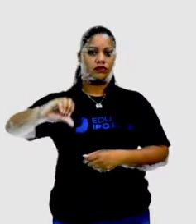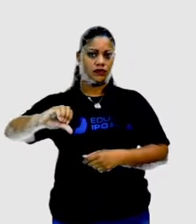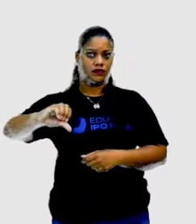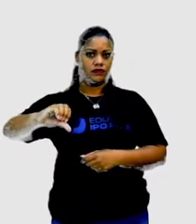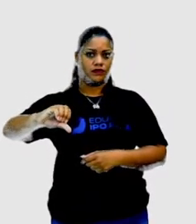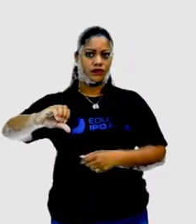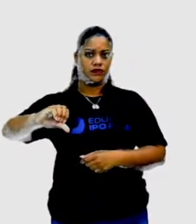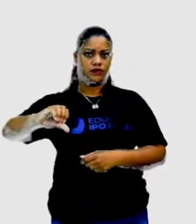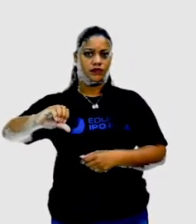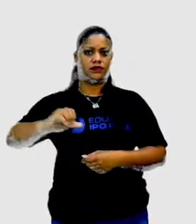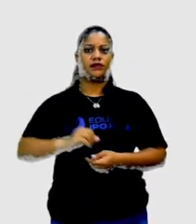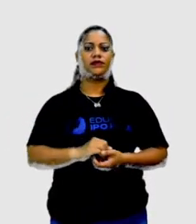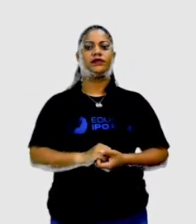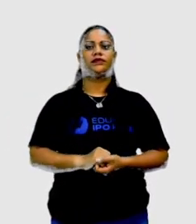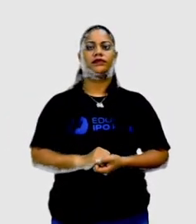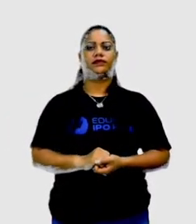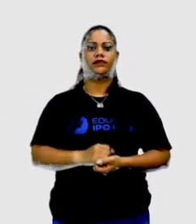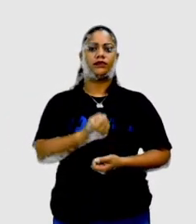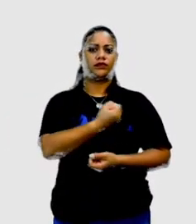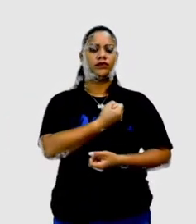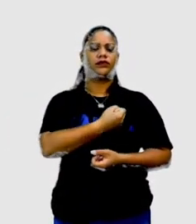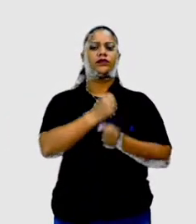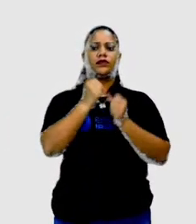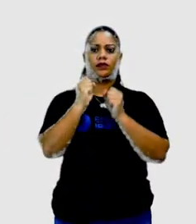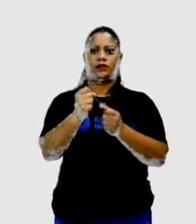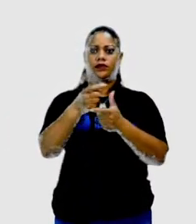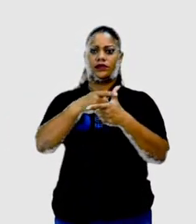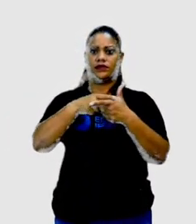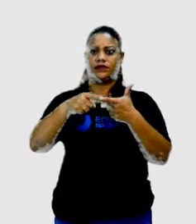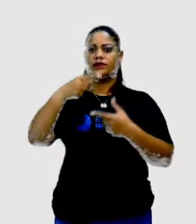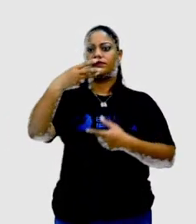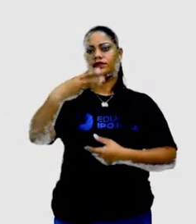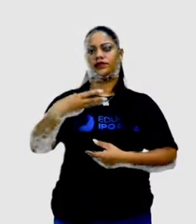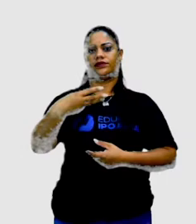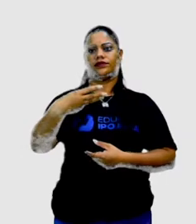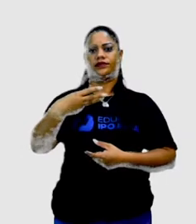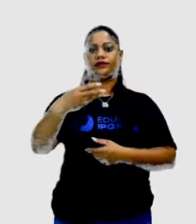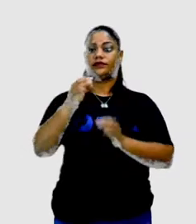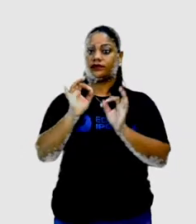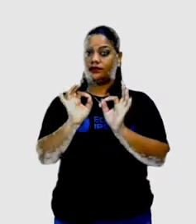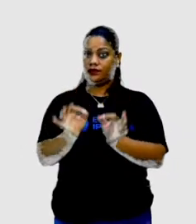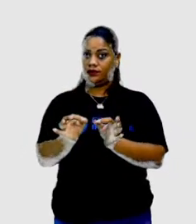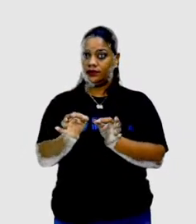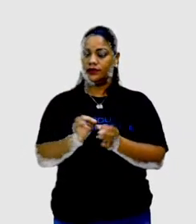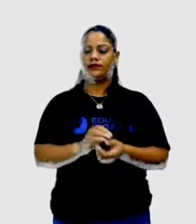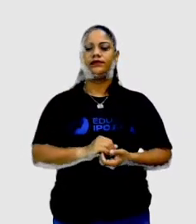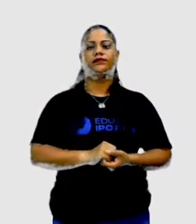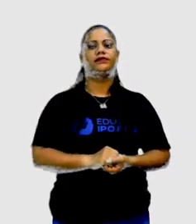9, o número pode ser dividido por 3, tá certo?